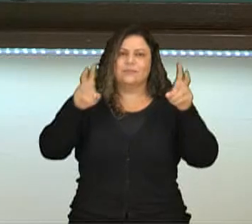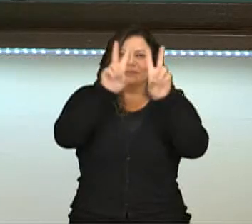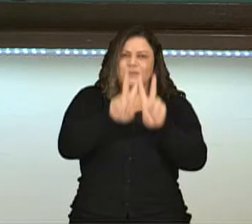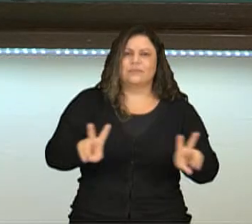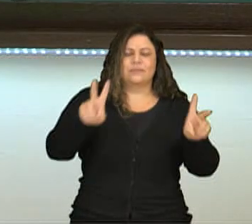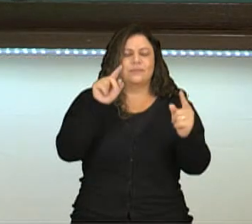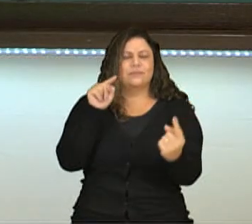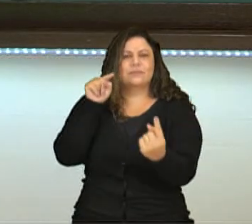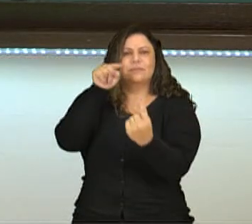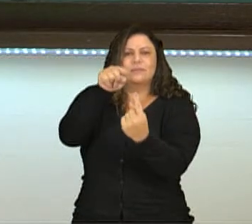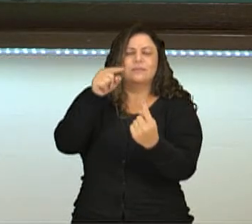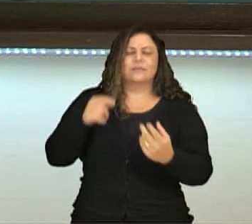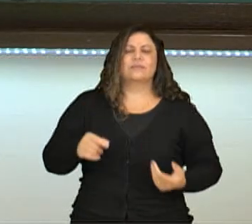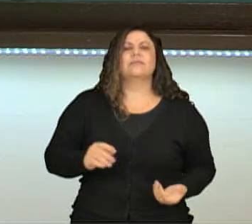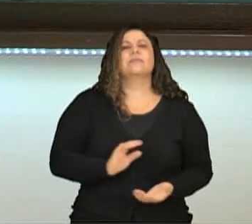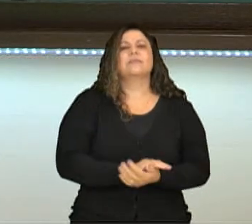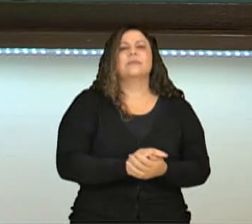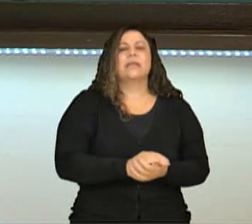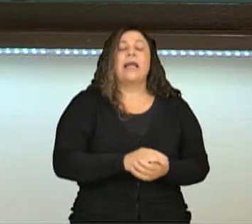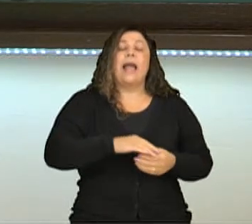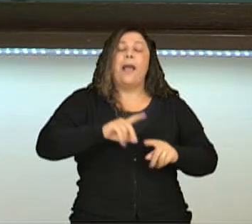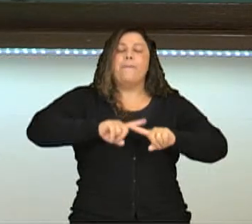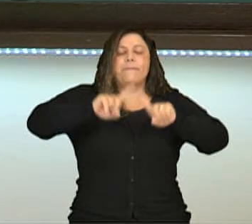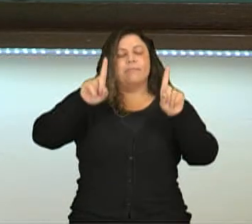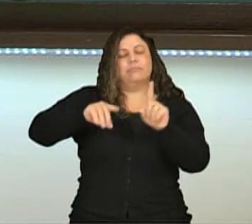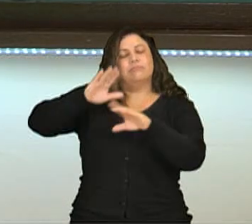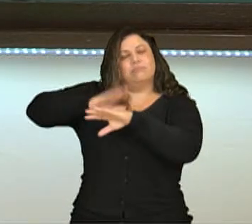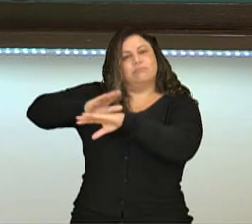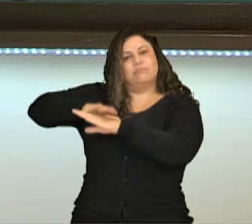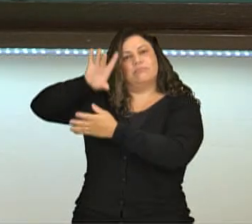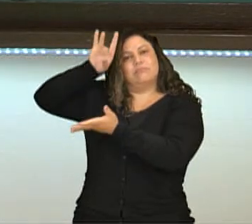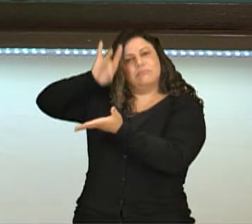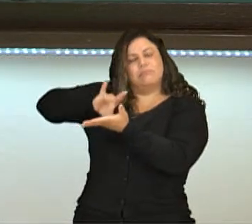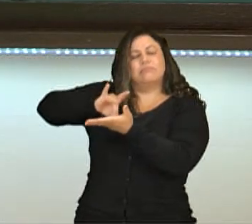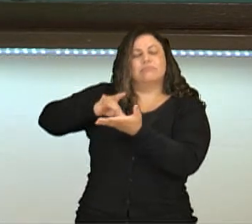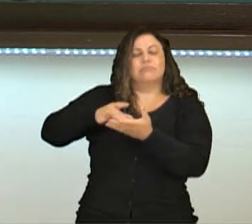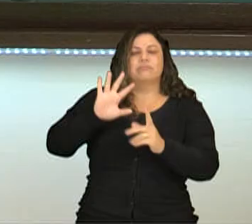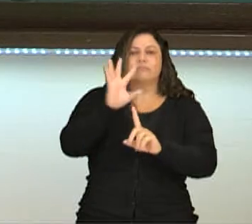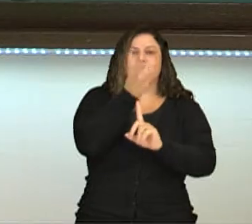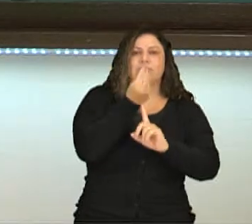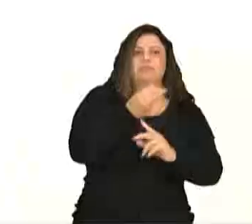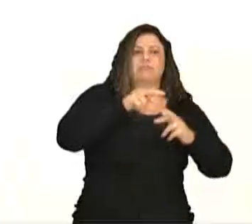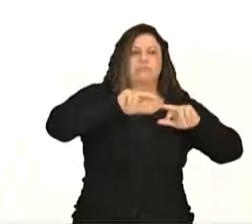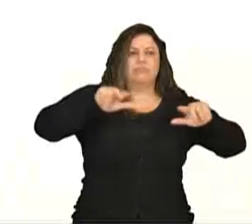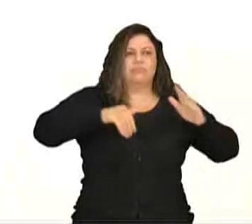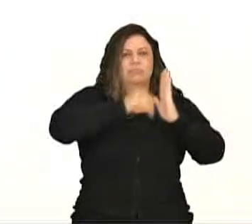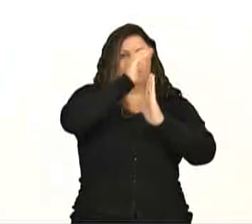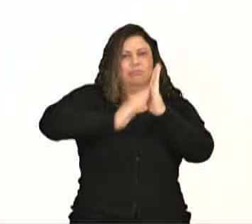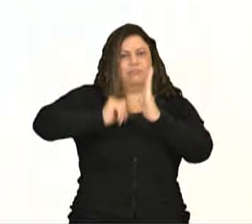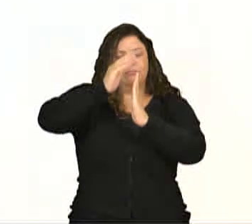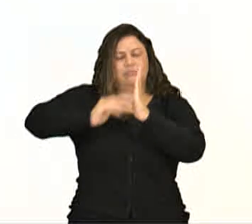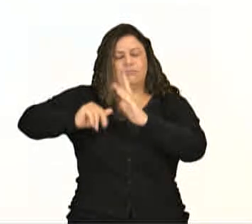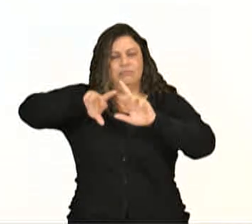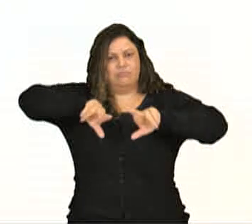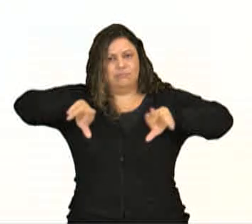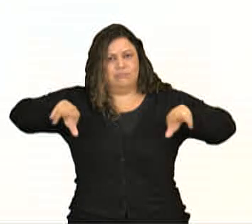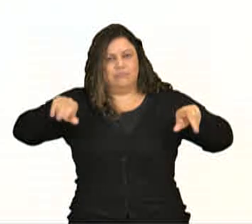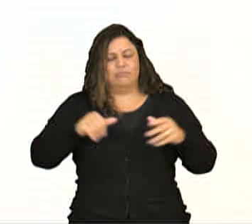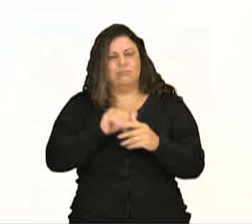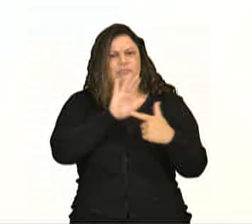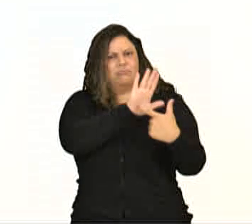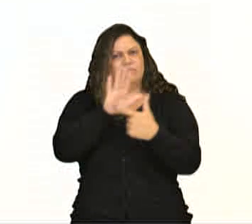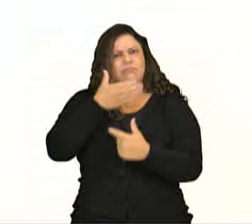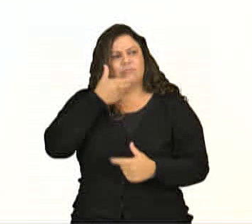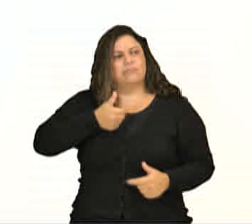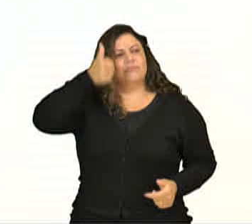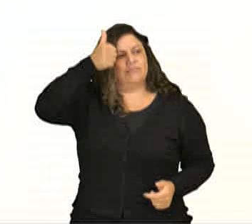fuga, dando mais realismo a essas obras, né? Vai usar também o esfumato para retratar melhor.